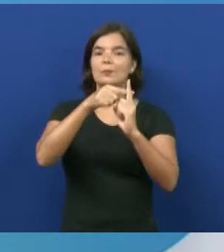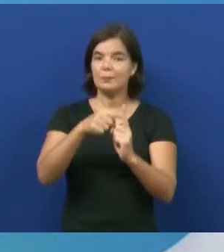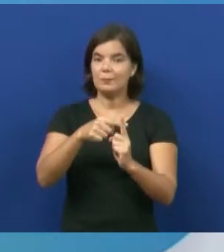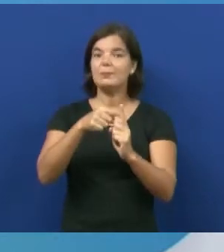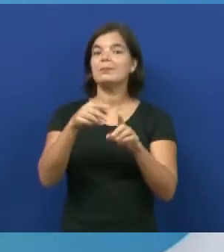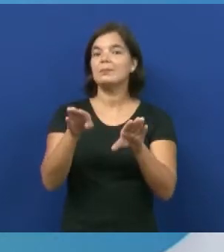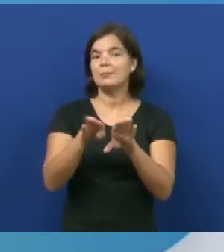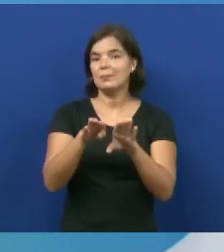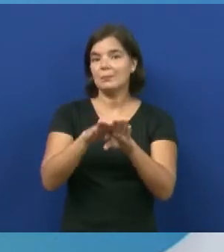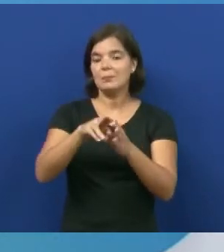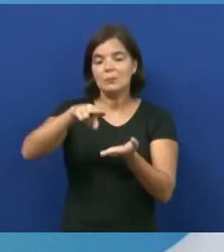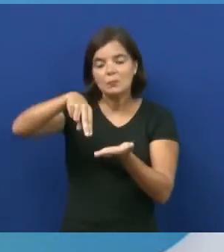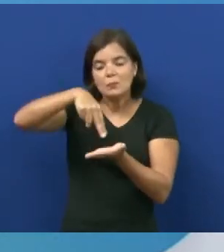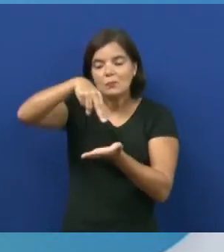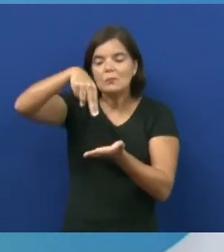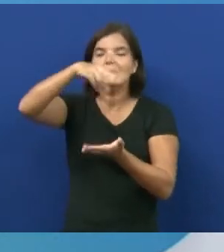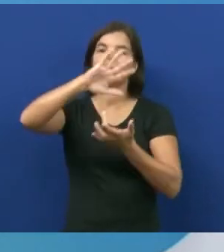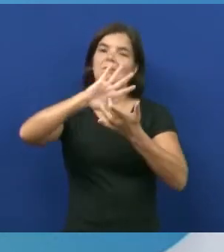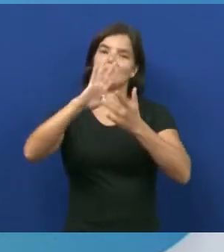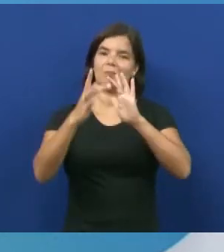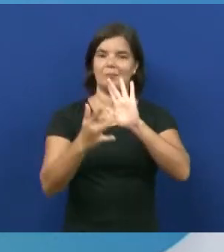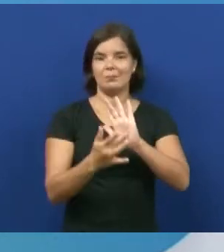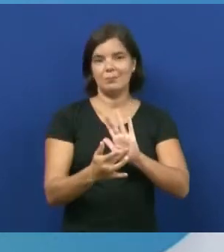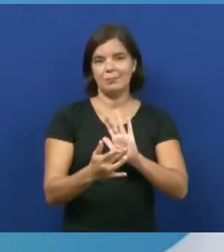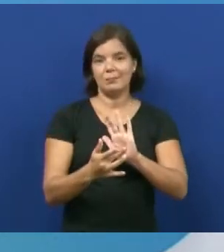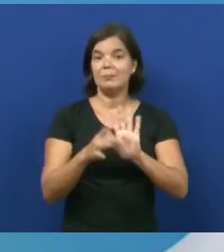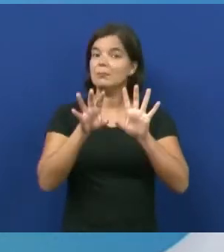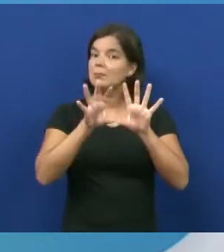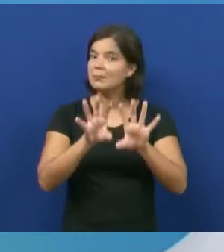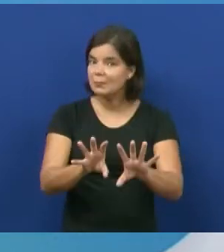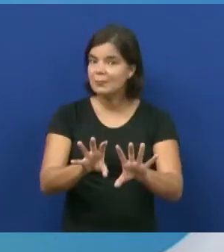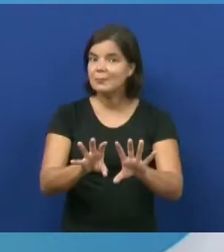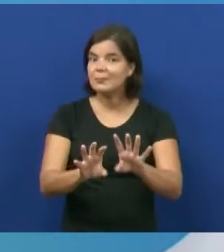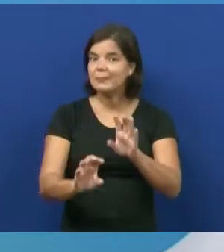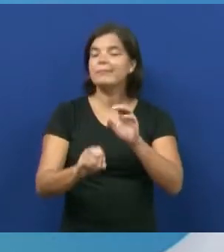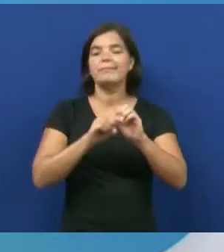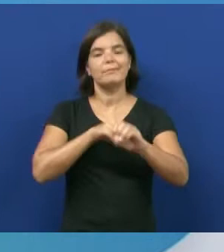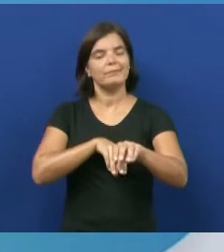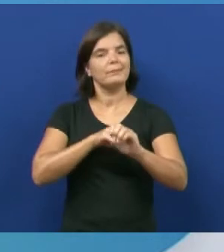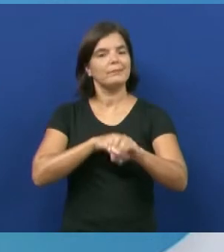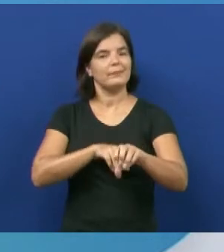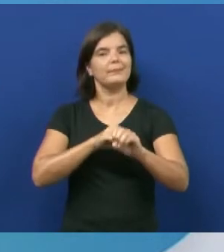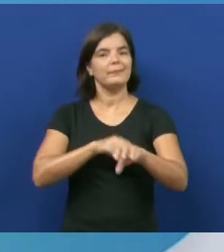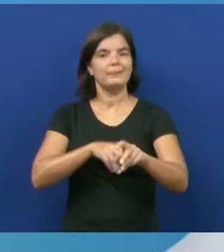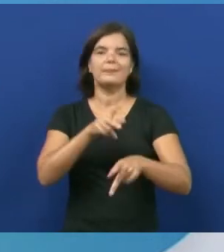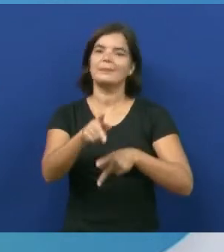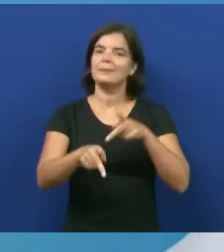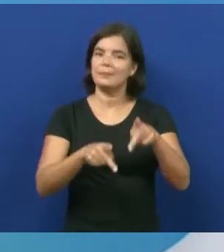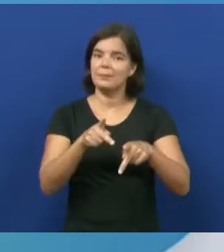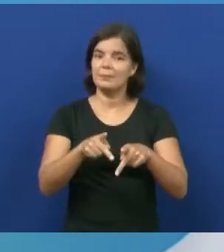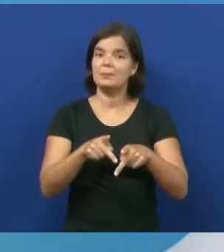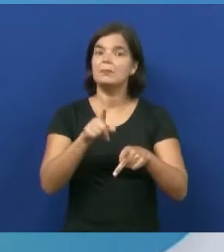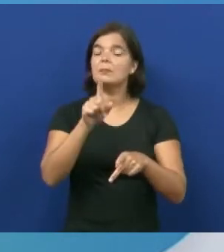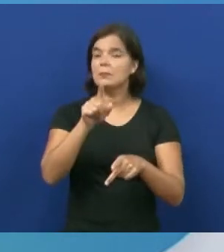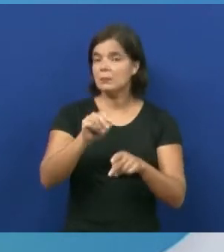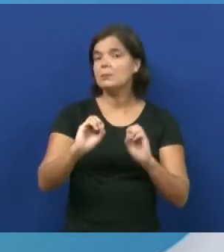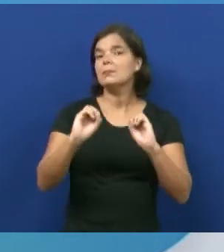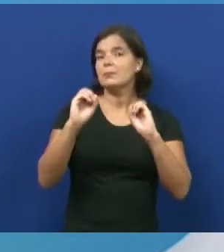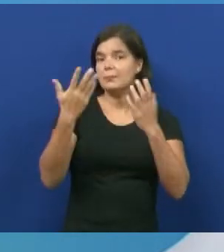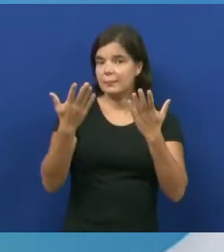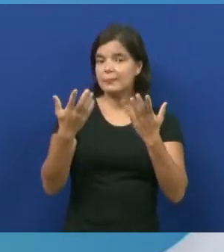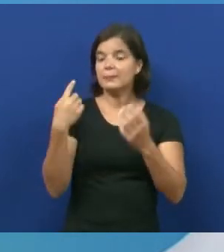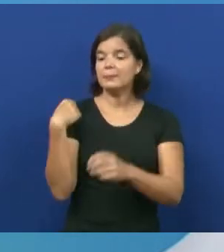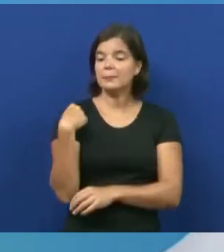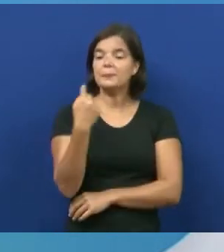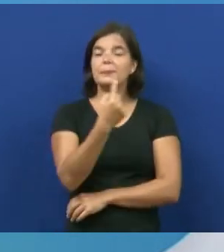tão logo a ressurreição de Cristo. Era assim que eles ensinavam o povo naquela época. E essa é uma das festas